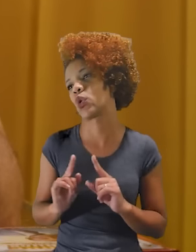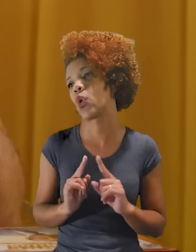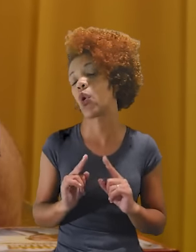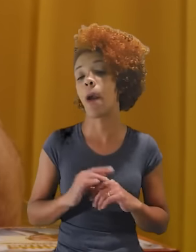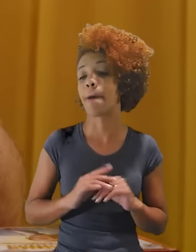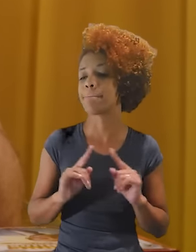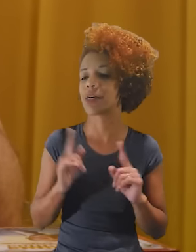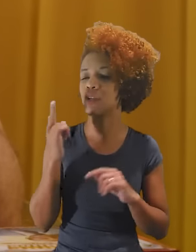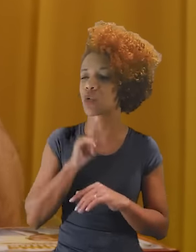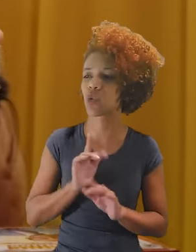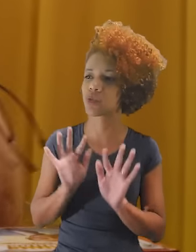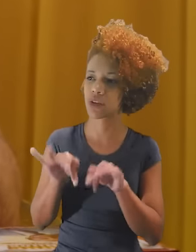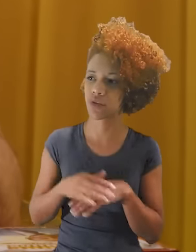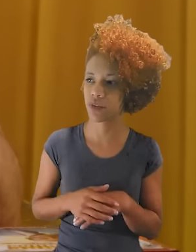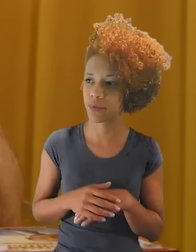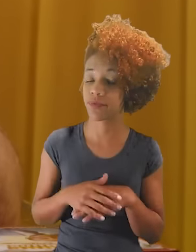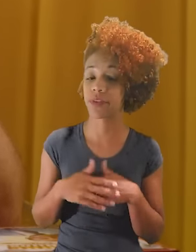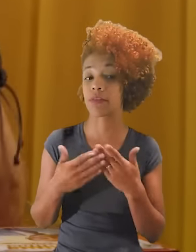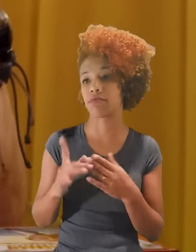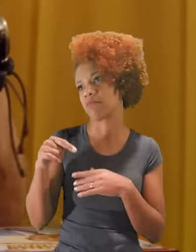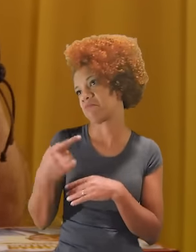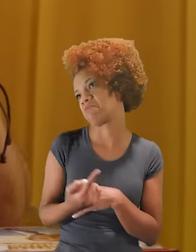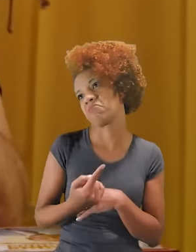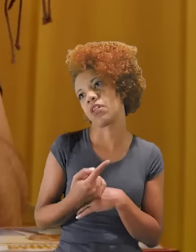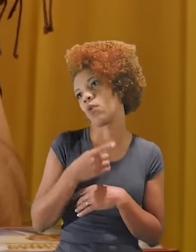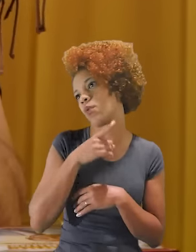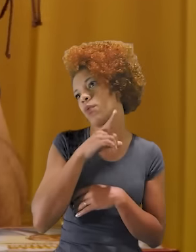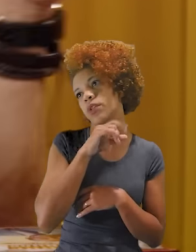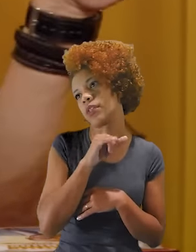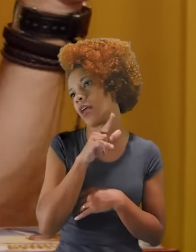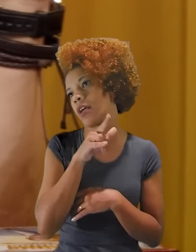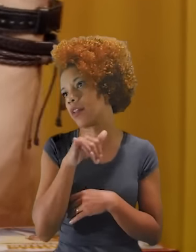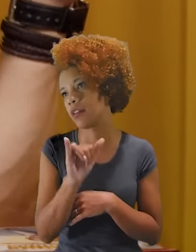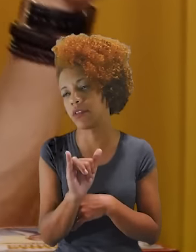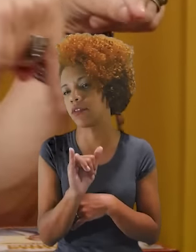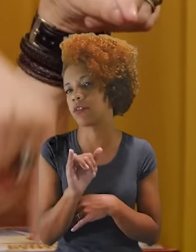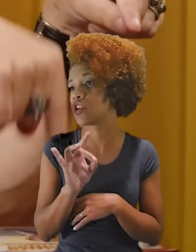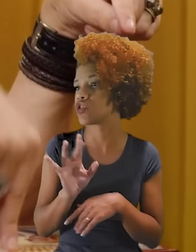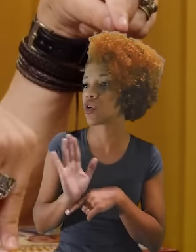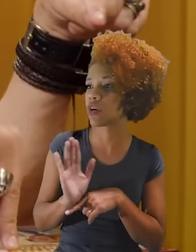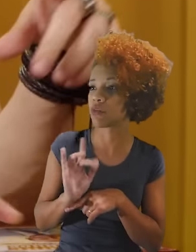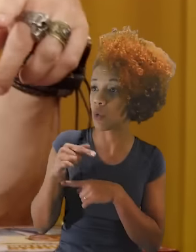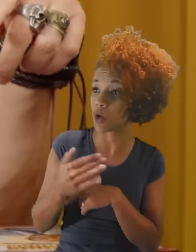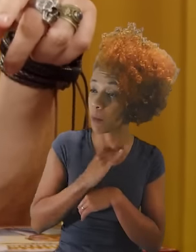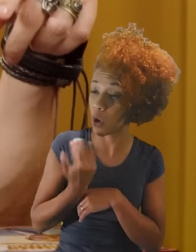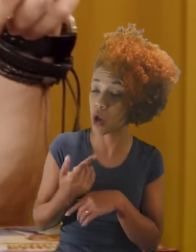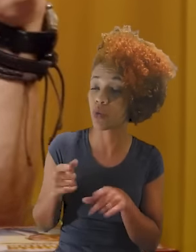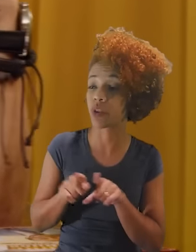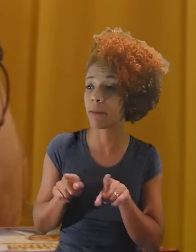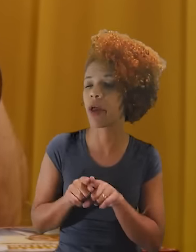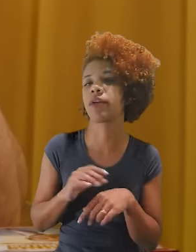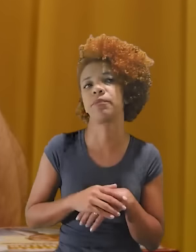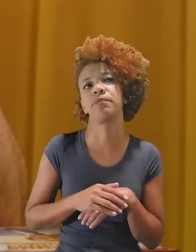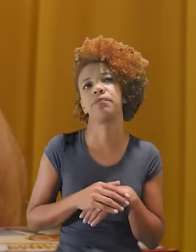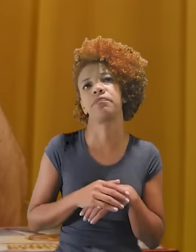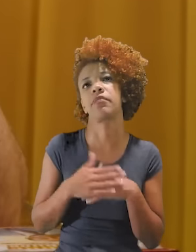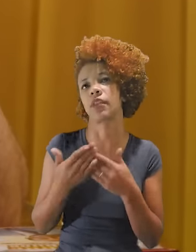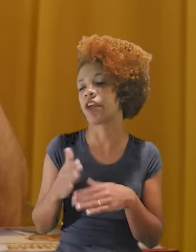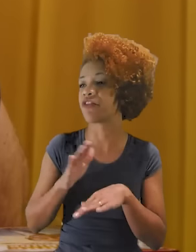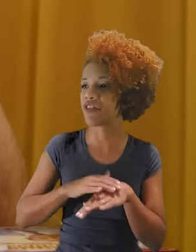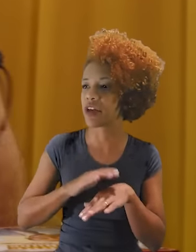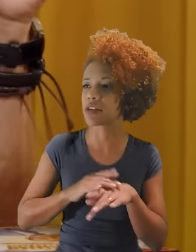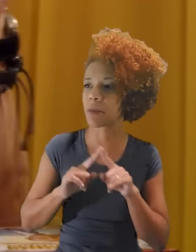E isso ele não conseguiu concluir, cara. Ele não concluiu e aí depois... Nem o Dalí, né? Porque o Dalí também... esse filme só veio à tona quando o Dalí também já tinha morrido. Então assim,